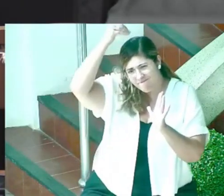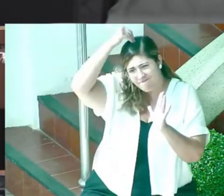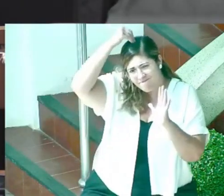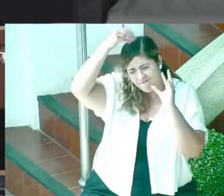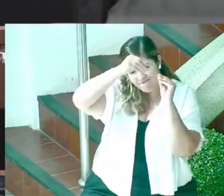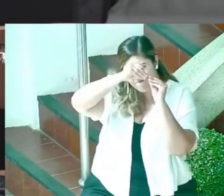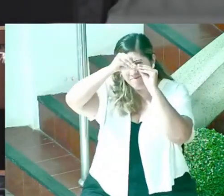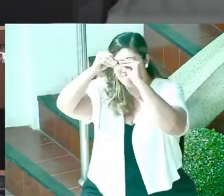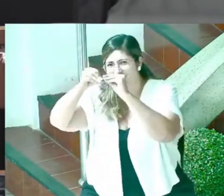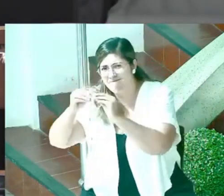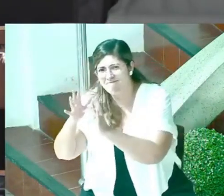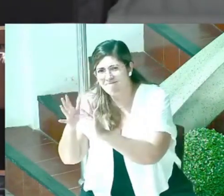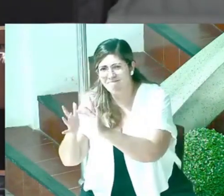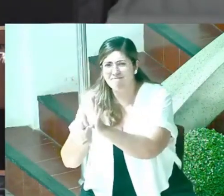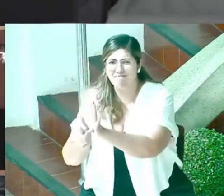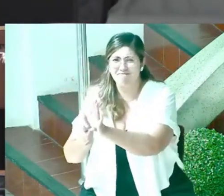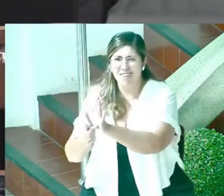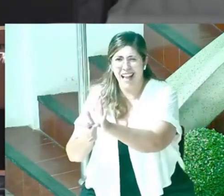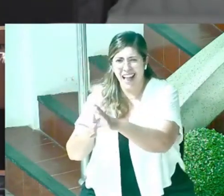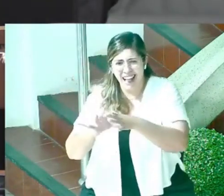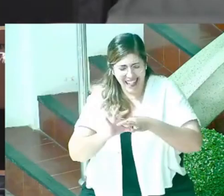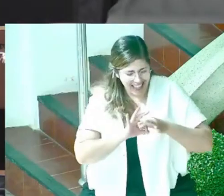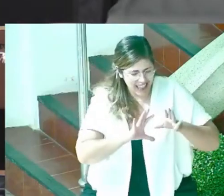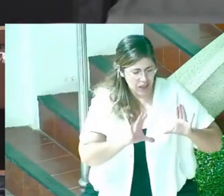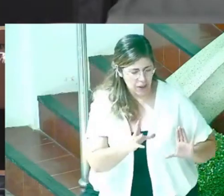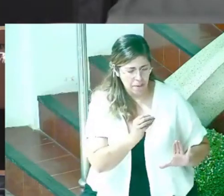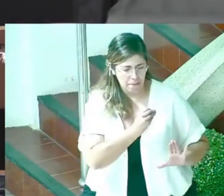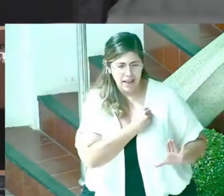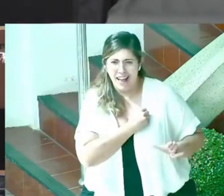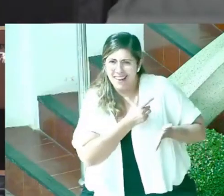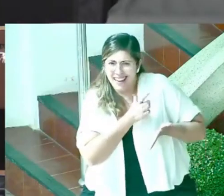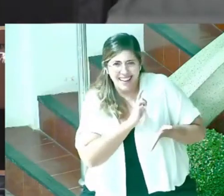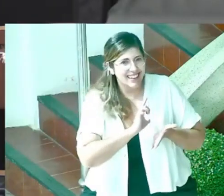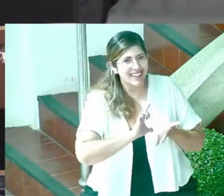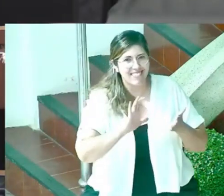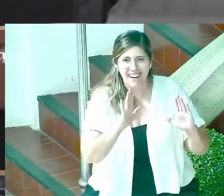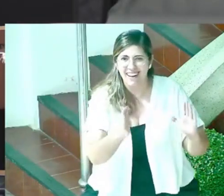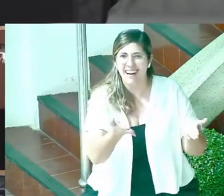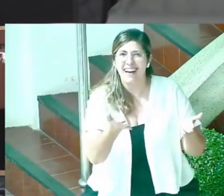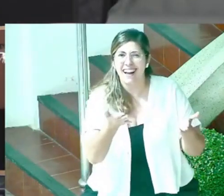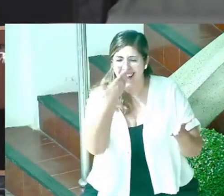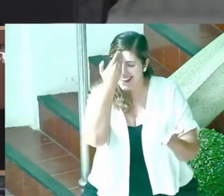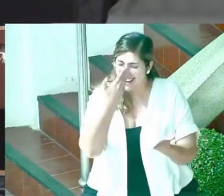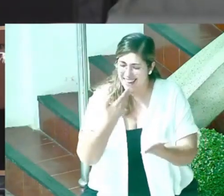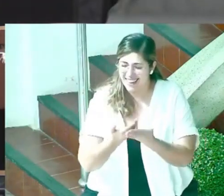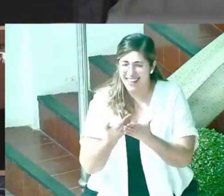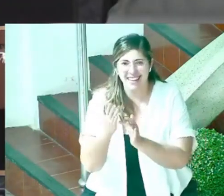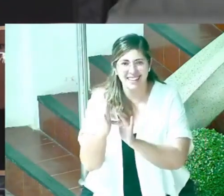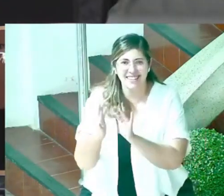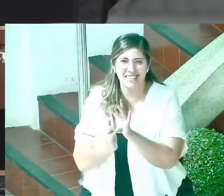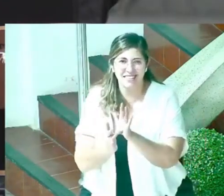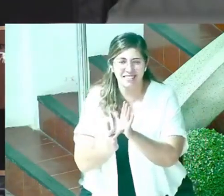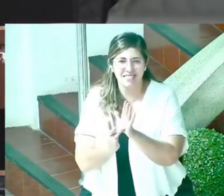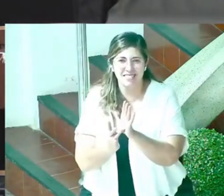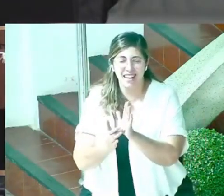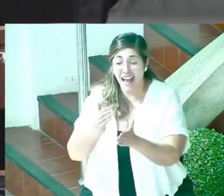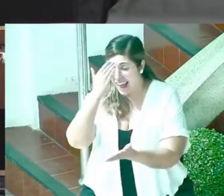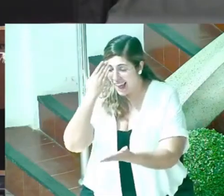nós entendemos que fomos alvos da graça de Deus, das